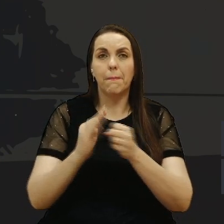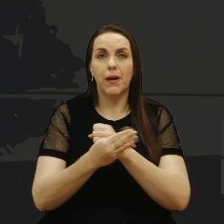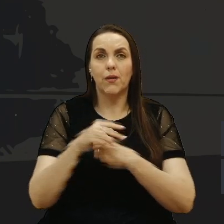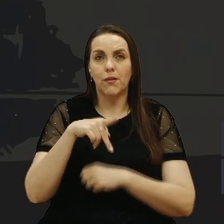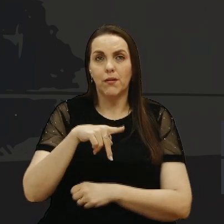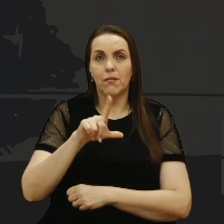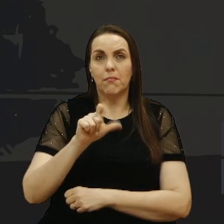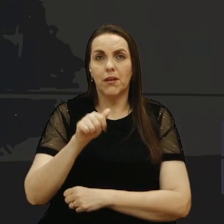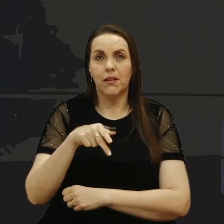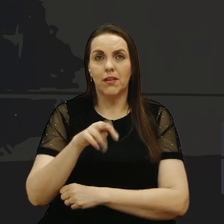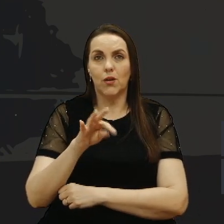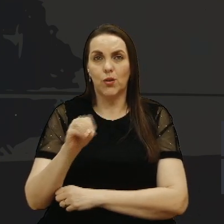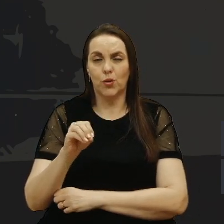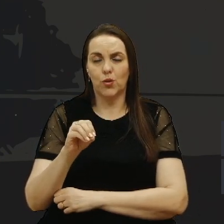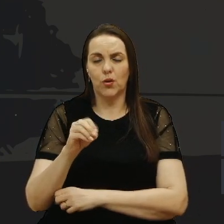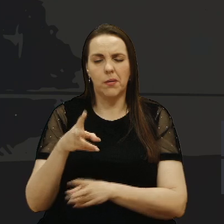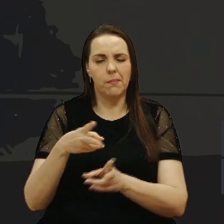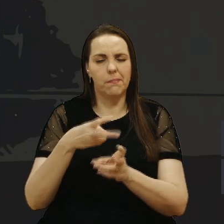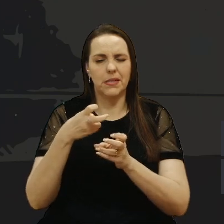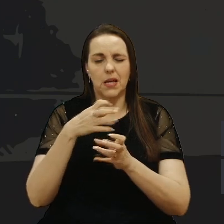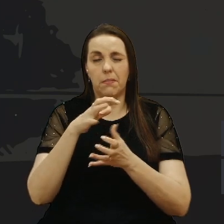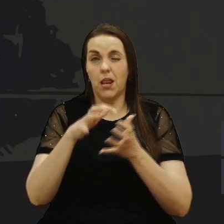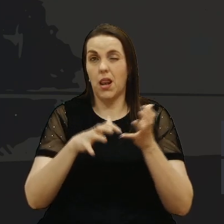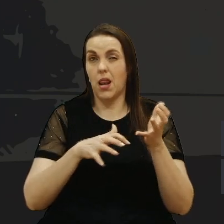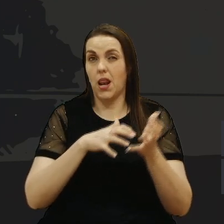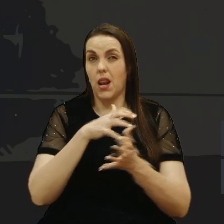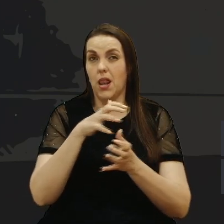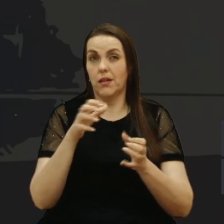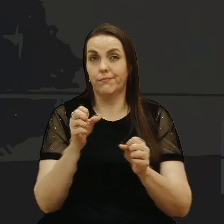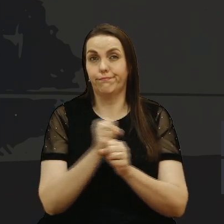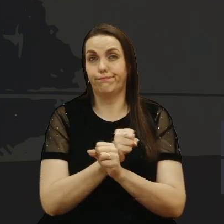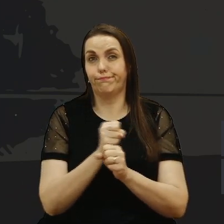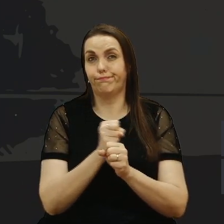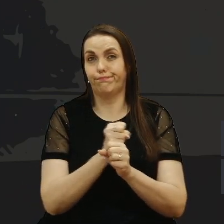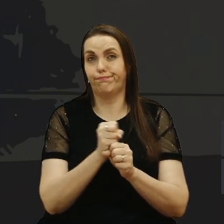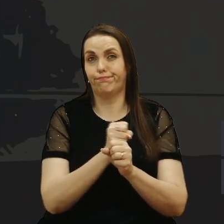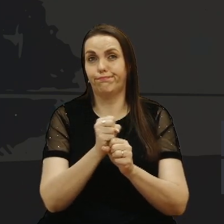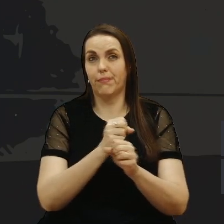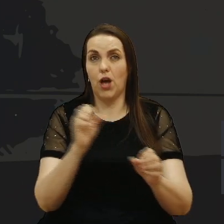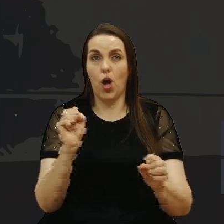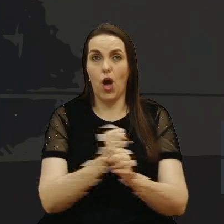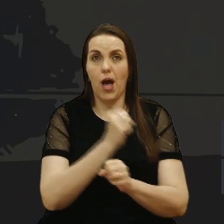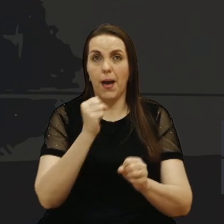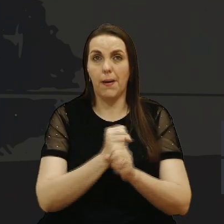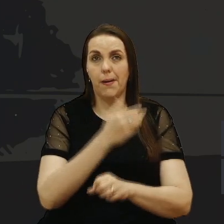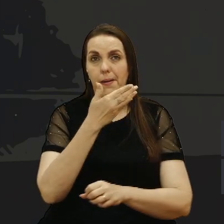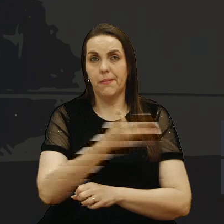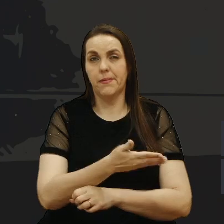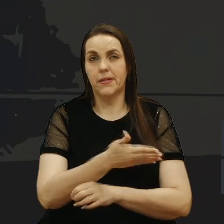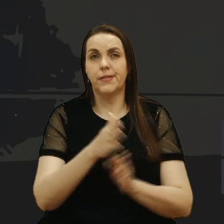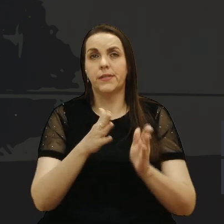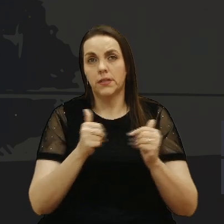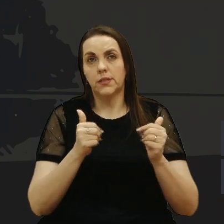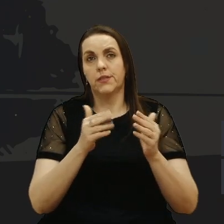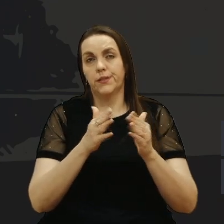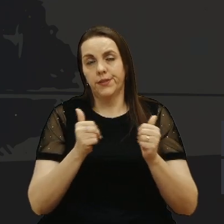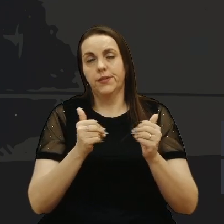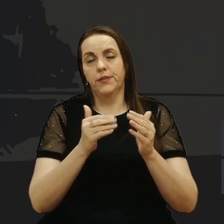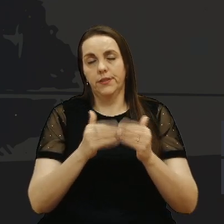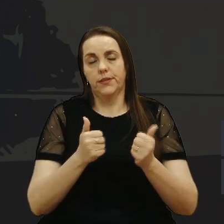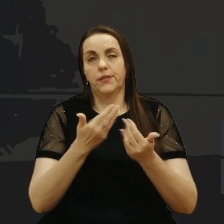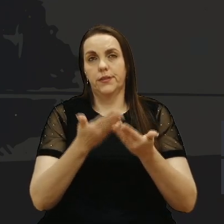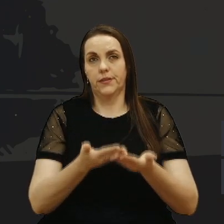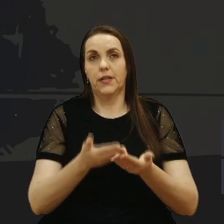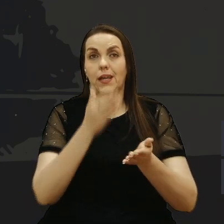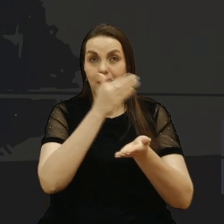o transtorno que aquela obra de muitos anos, que há muito tempo é solicitada e que há muito tempo